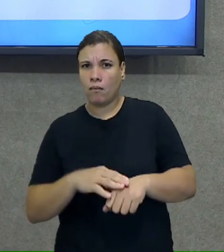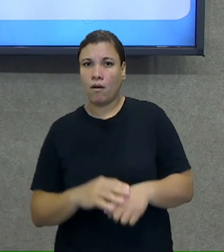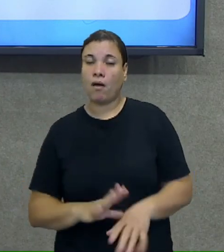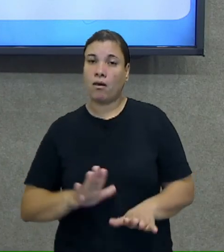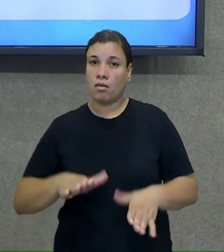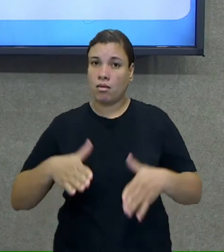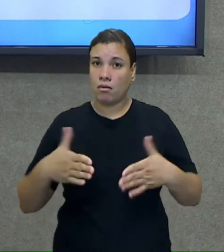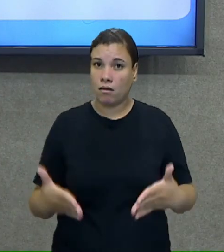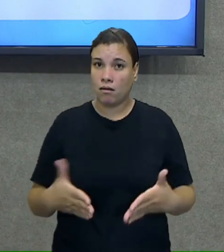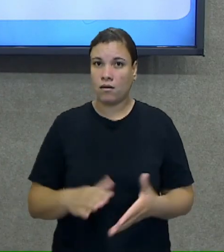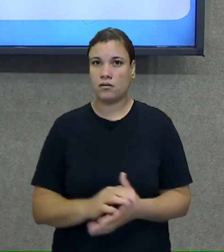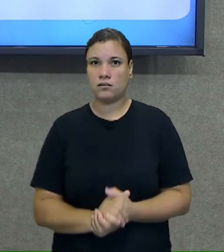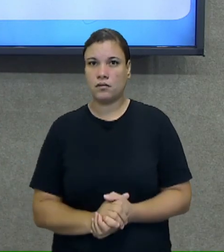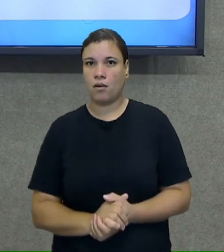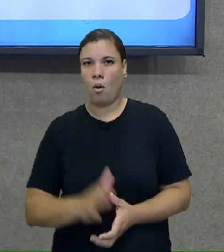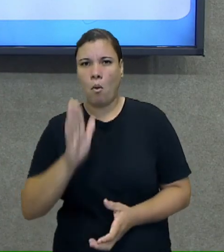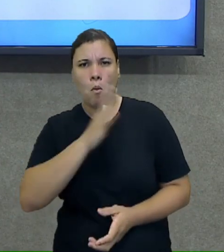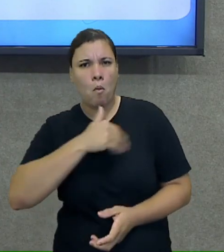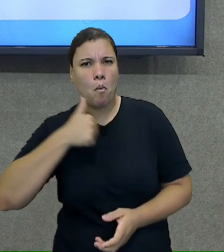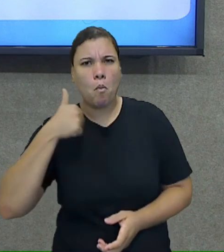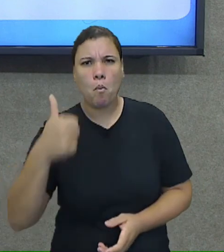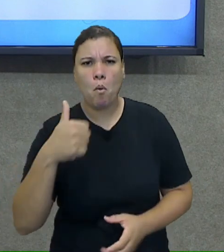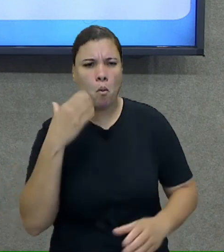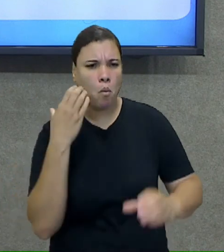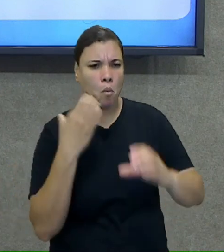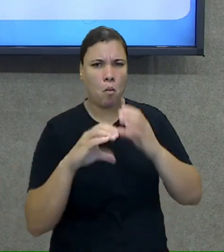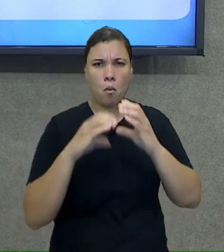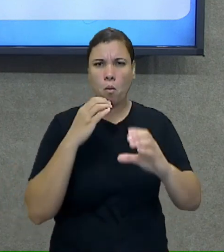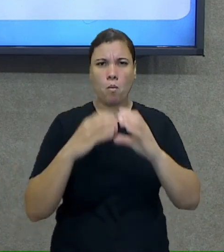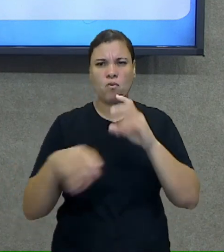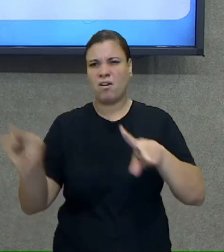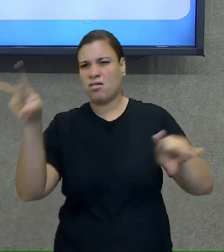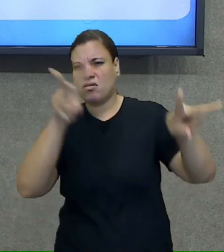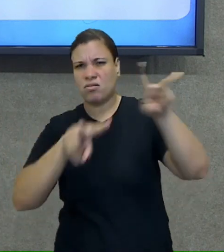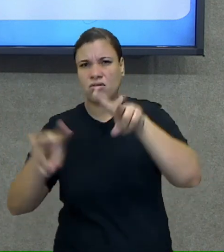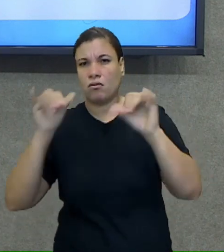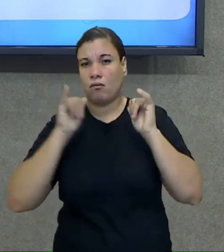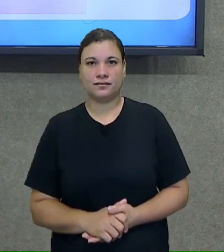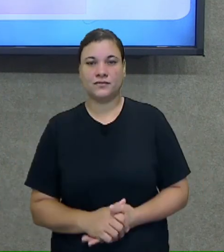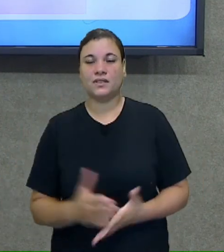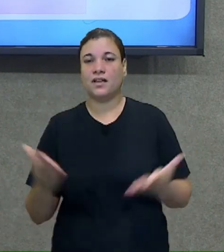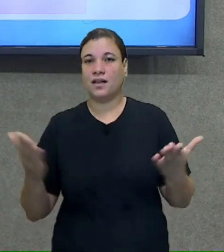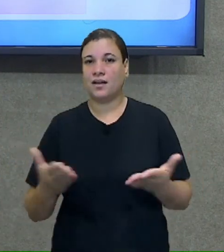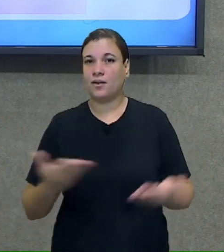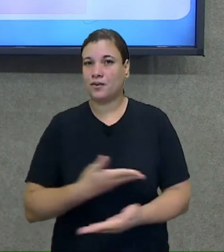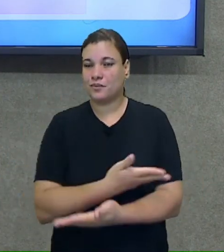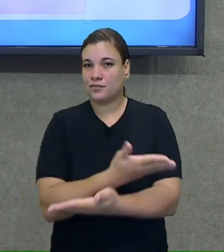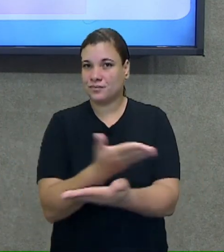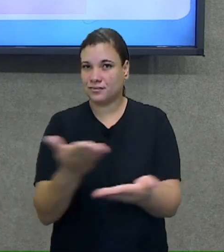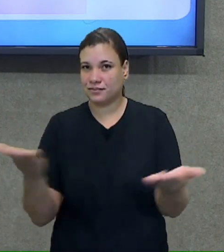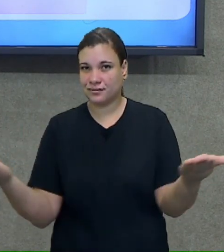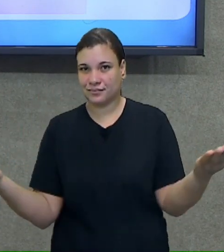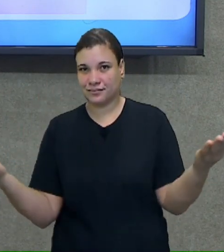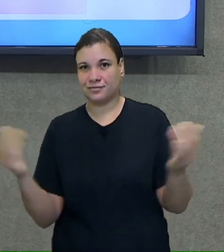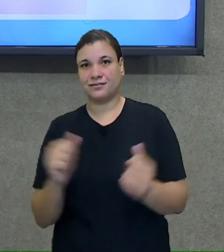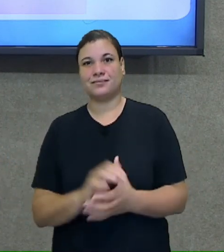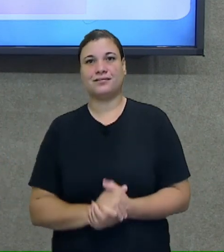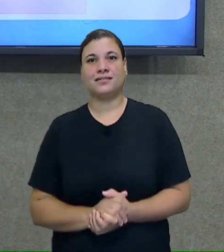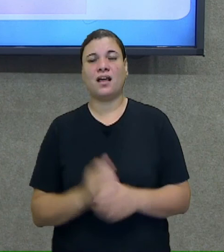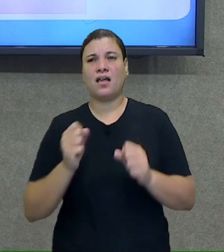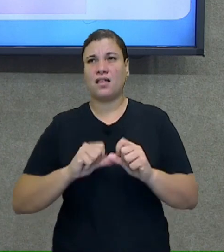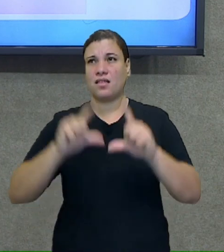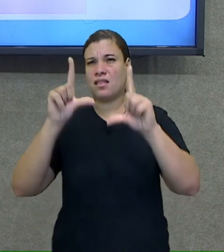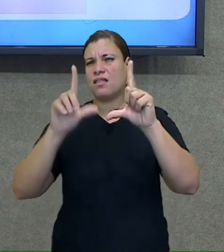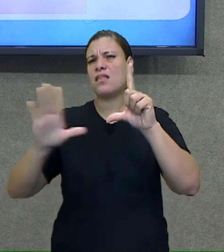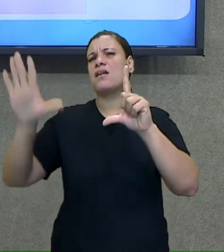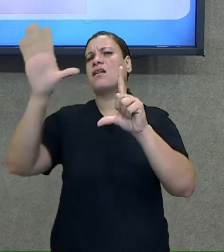consagrou como um dos melhores modos de expressar uma informação. Agora é com vocês, estudantes.